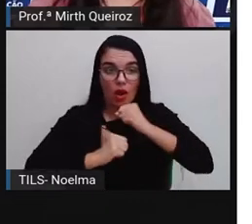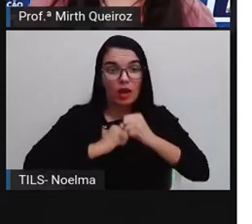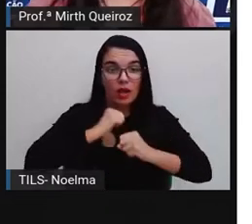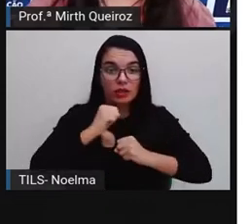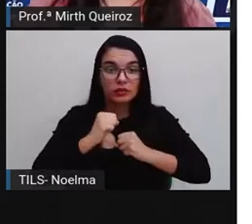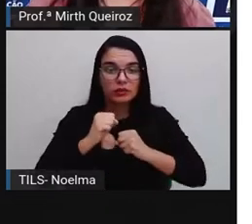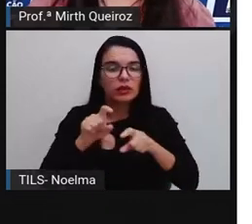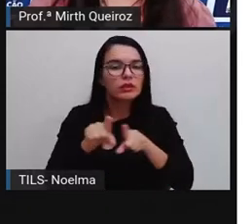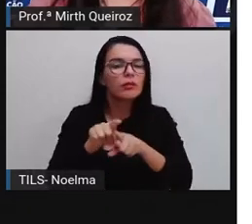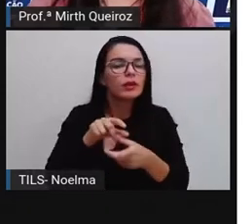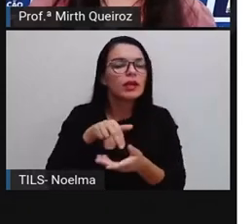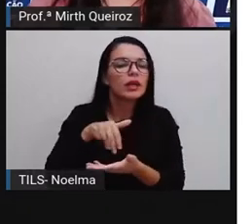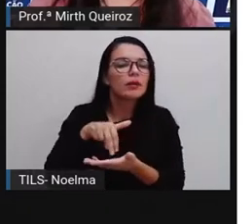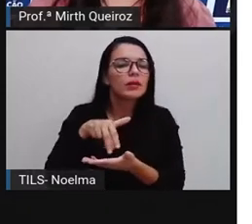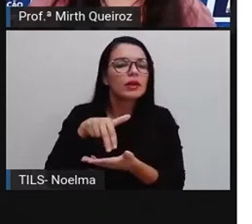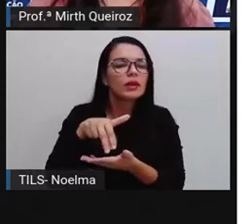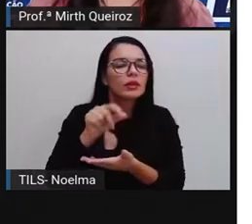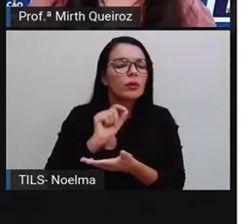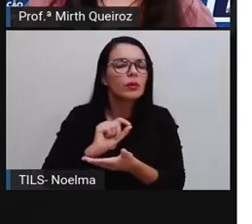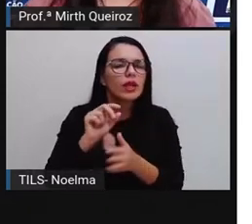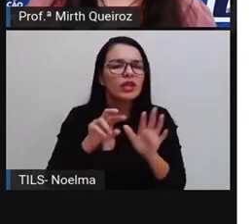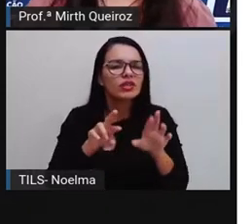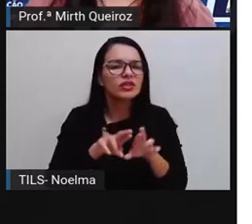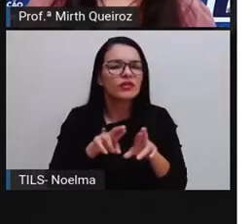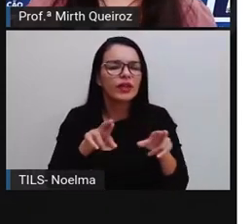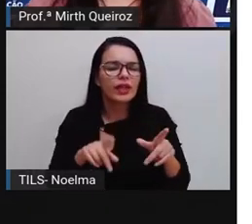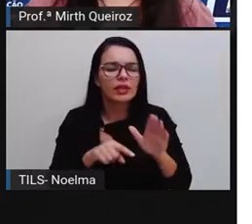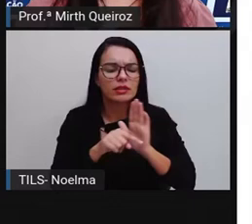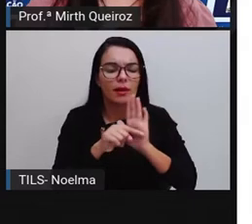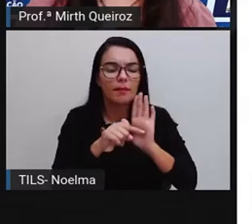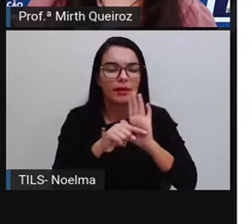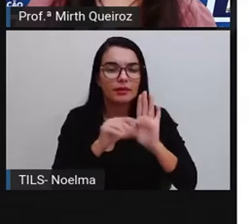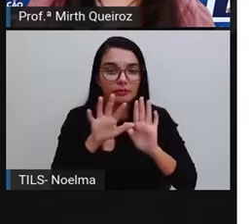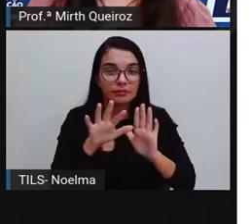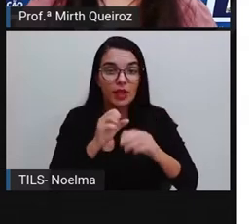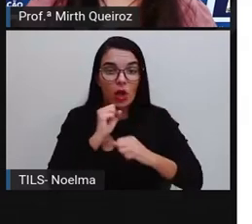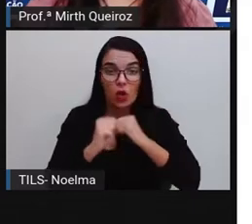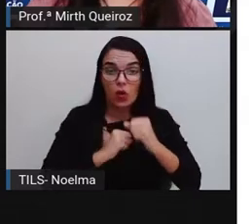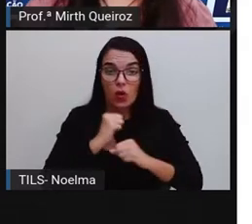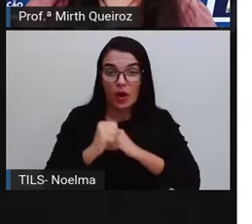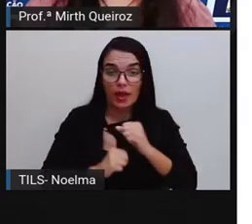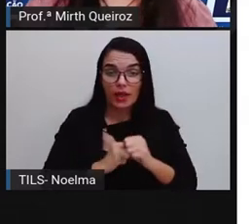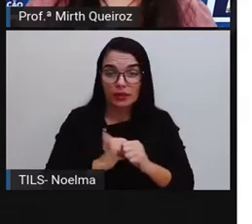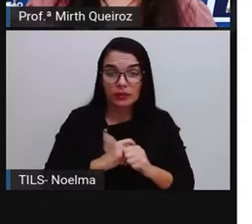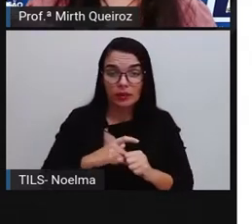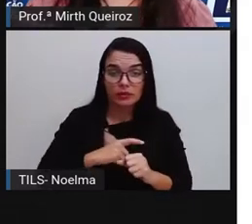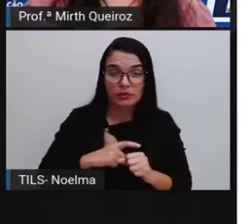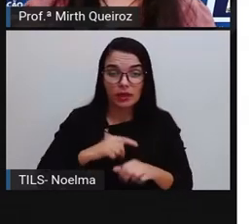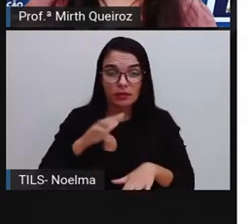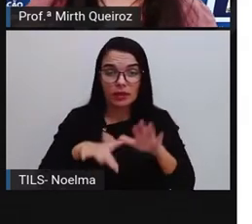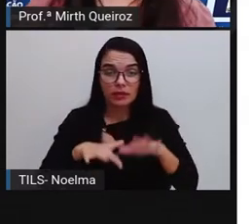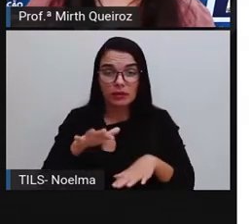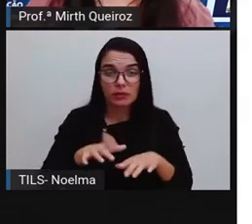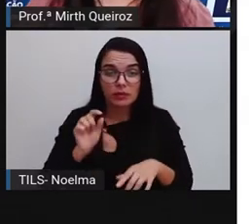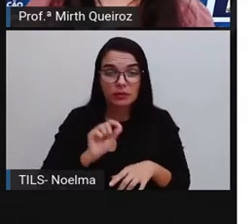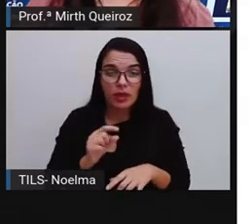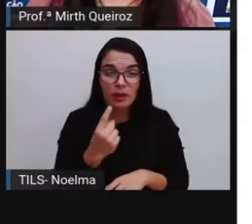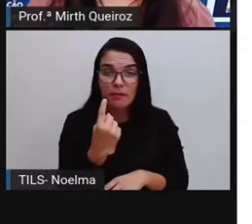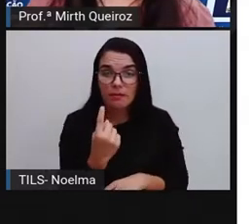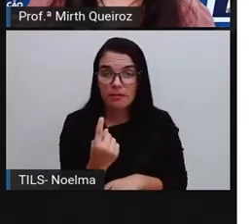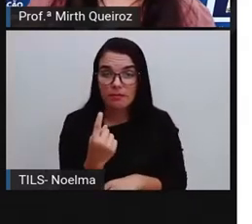livre e caminhando? Observe aí. Correndo ao ar livre, a gente gasta quanto?